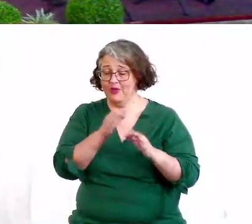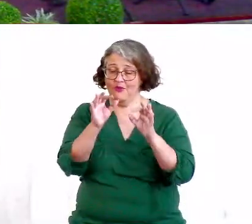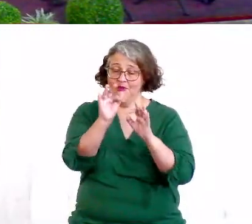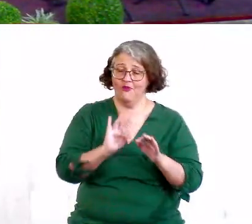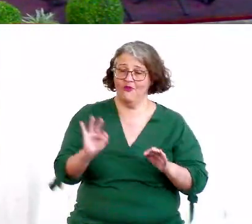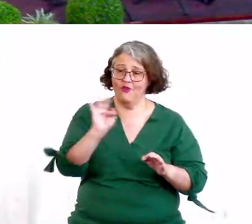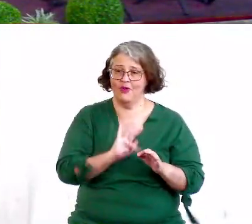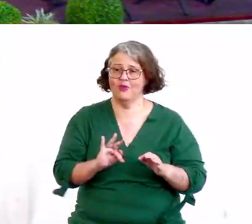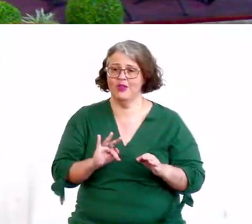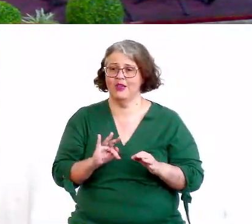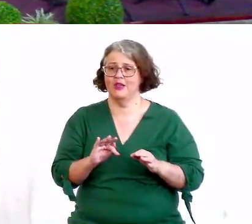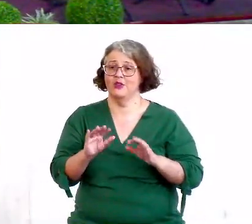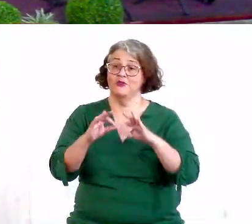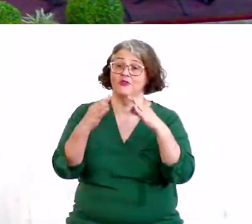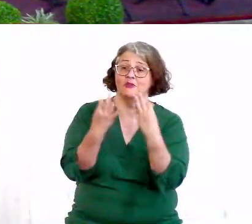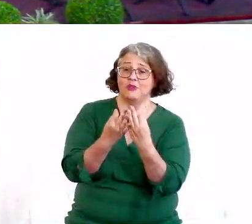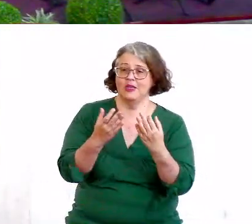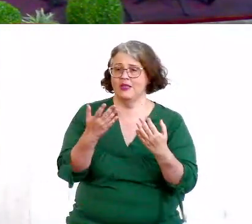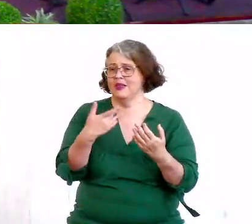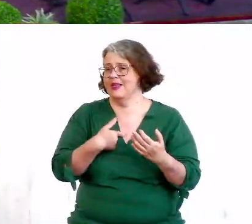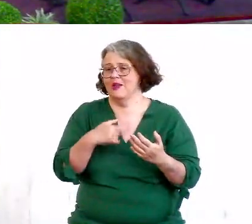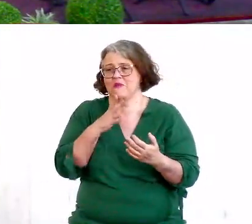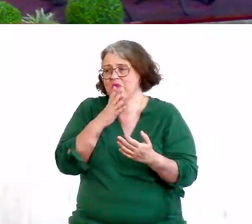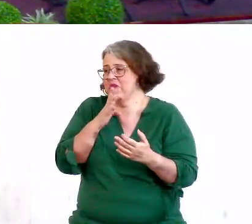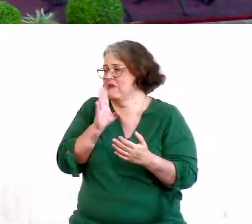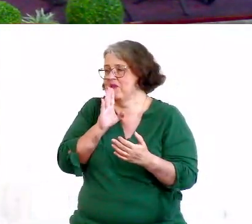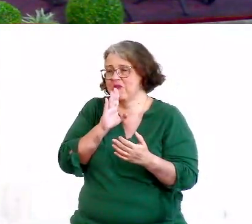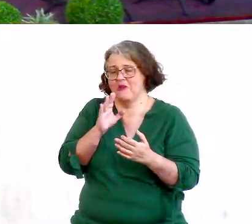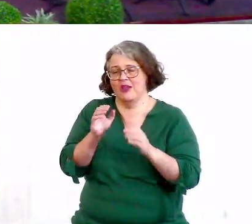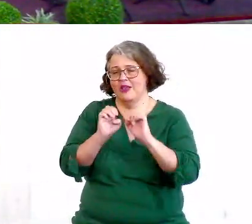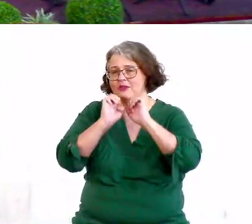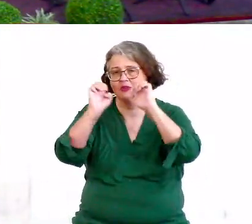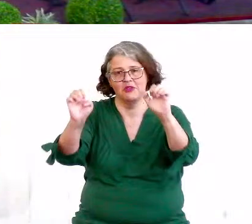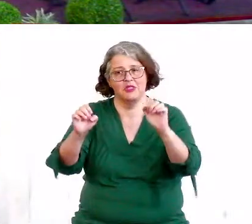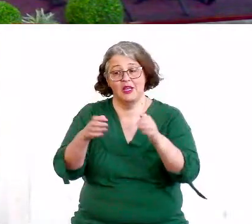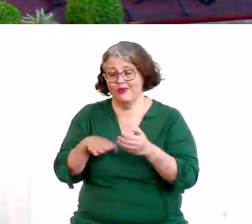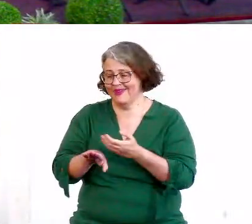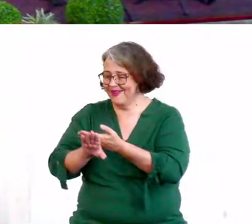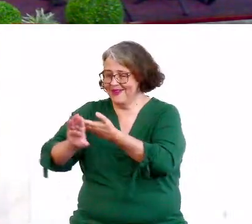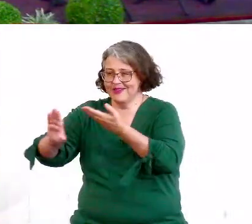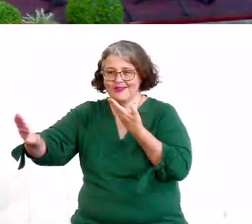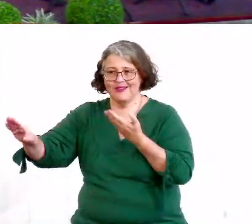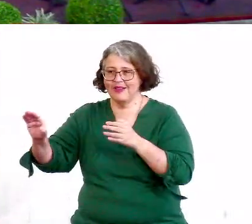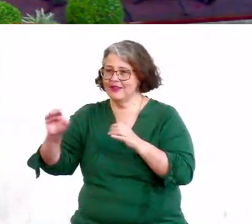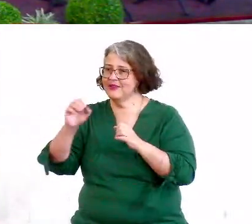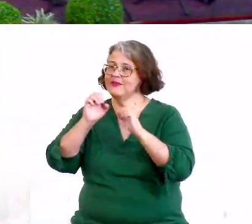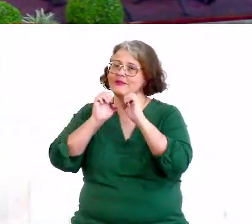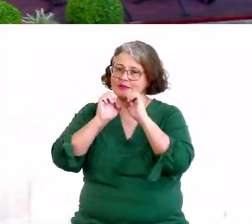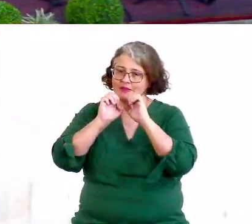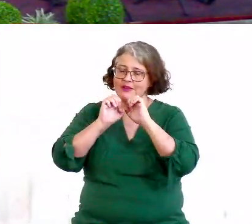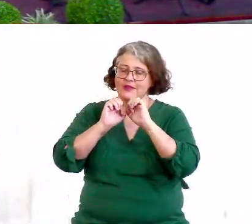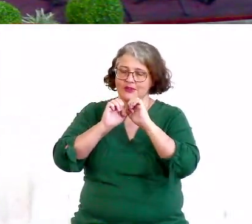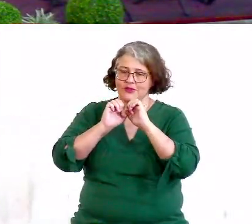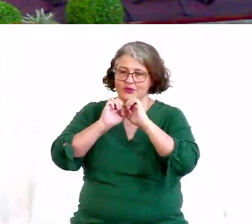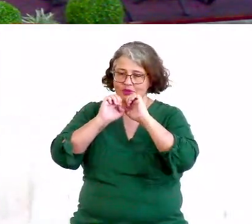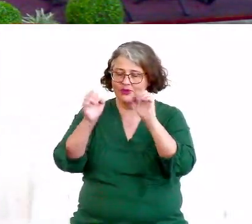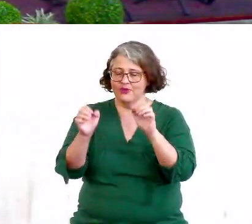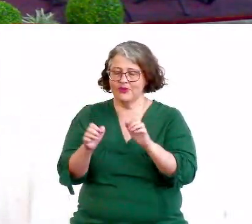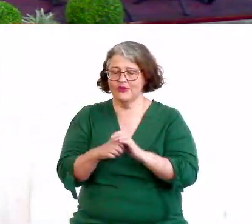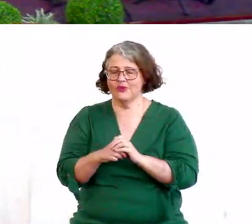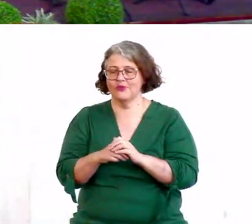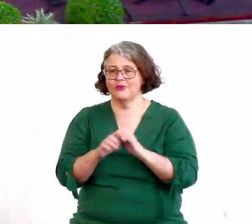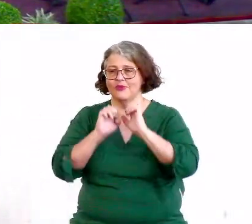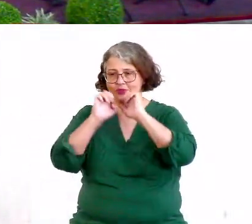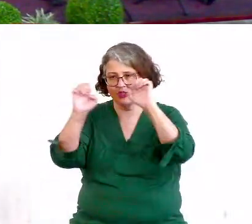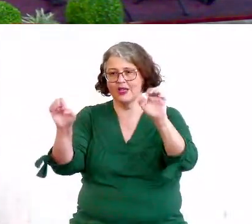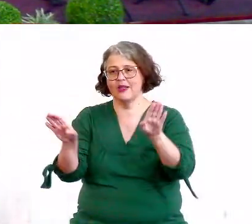o Evangelho, ou está afastado do Evangelho, para que ele venha e ouça a palavra de